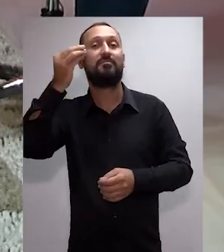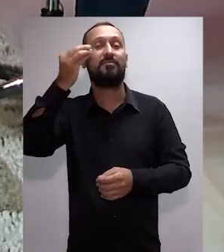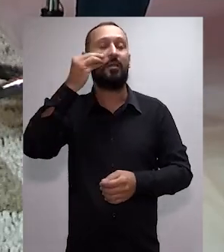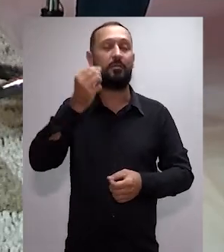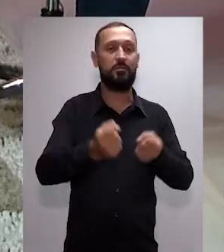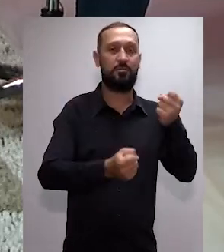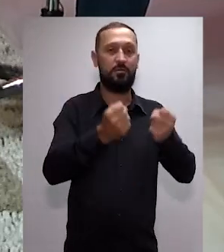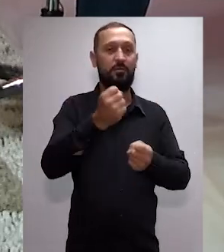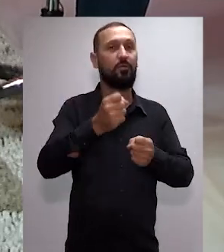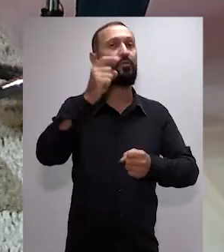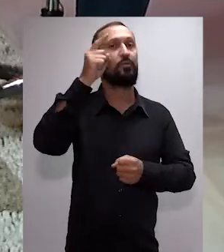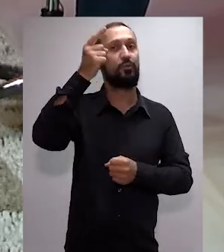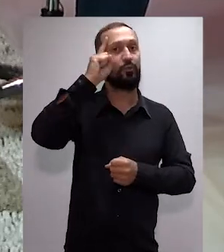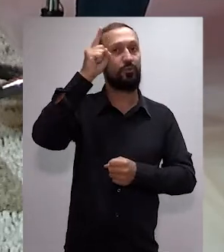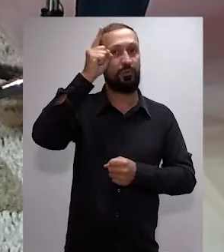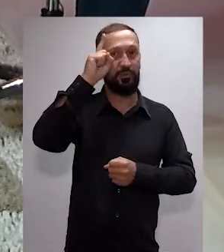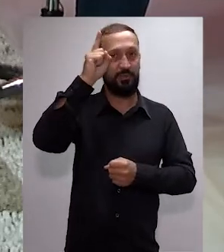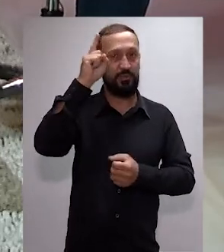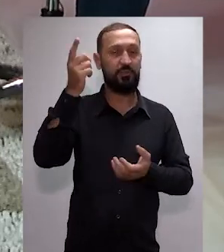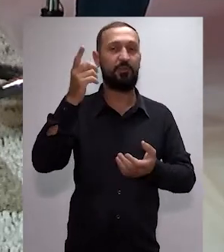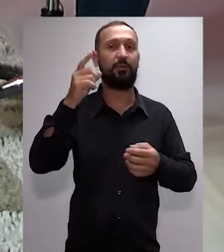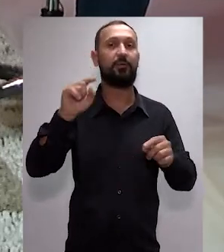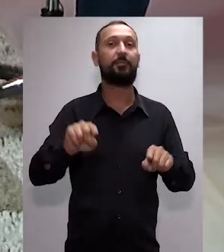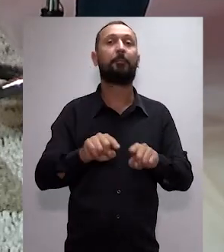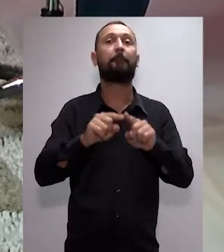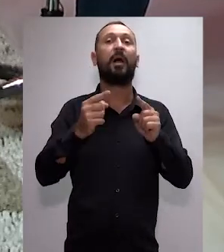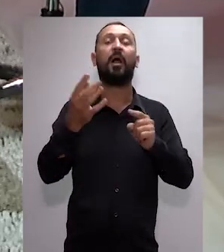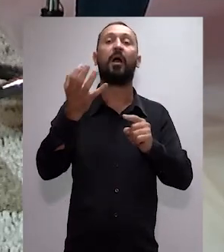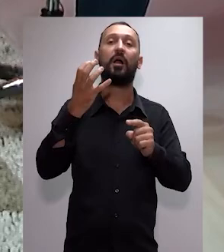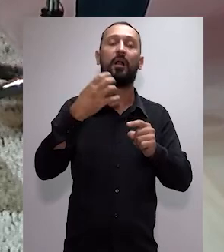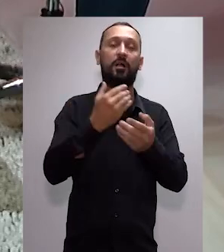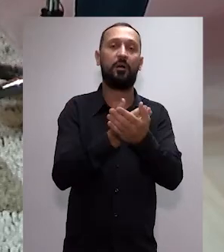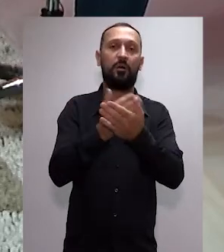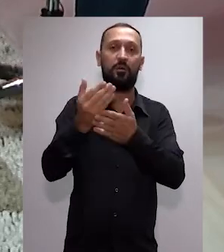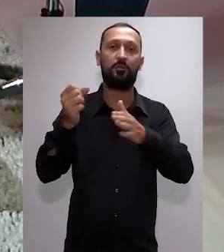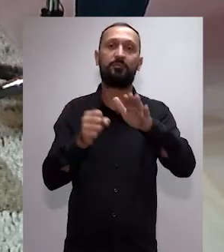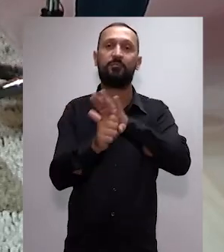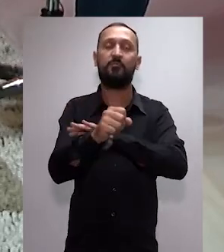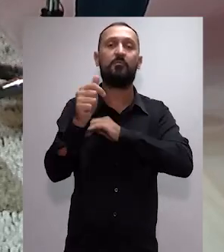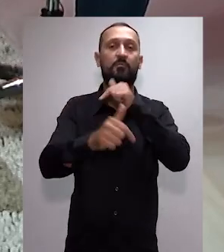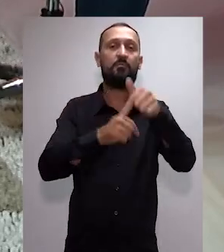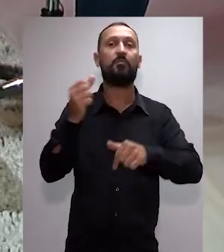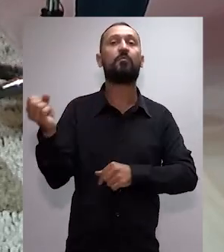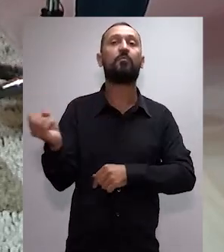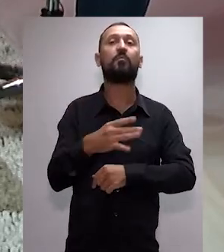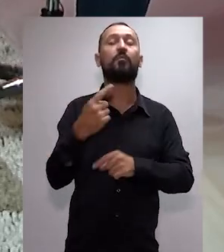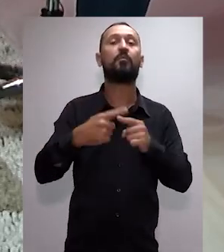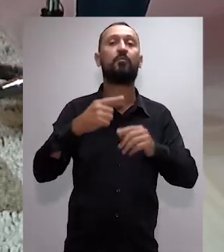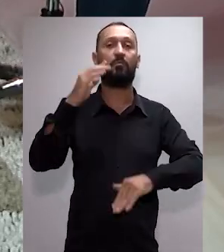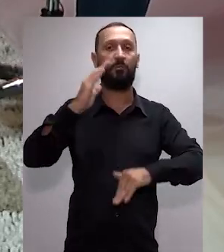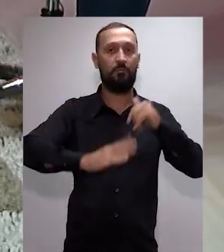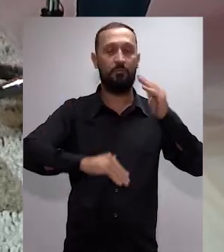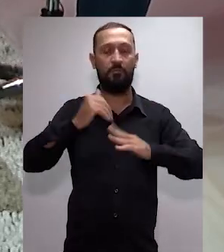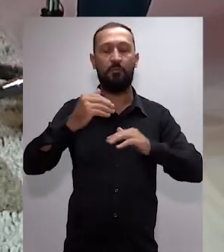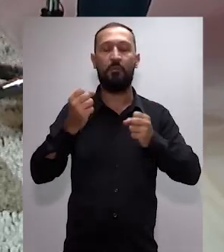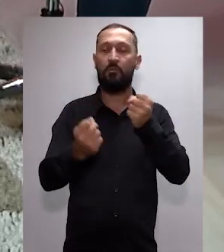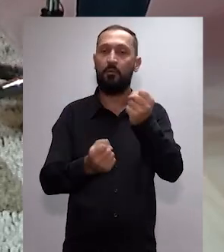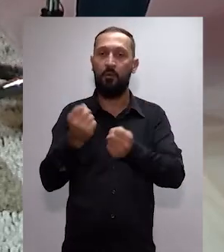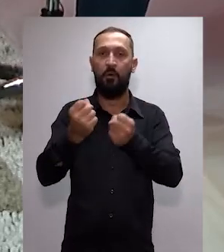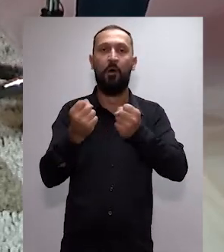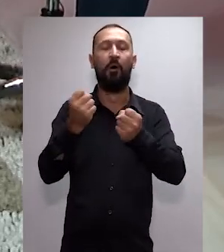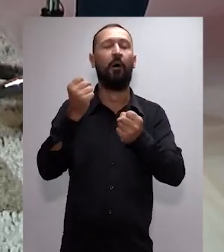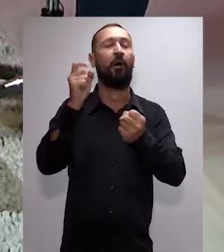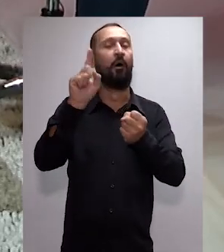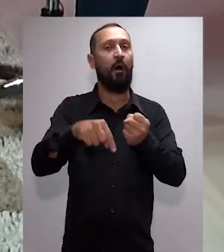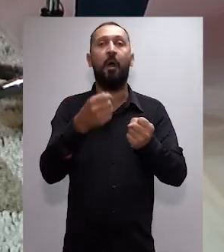somente dirigem os veículos no dia a dia mesmo, né? Mas querem ingressar nessa nova atividade, até porque a profissão motorista é